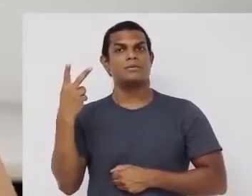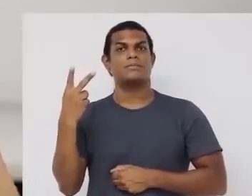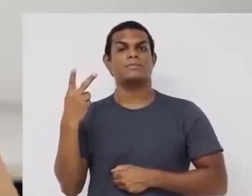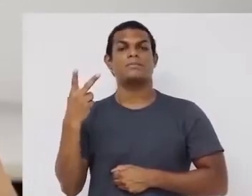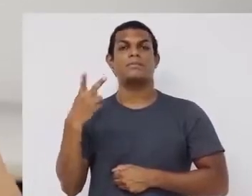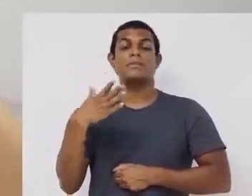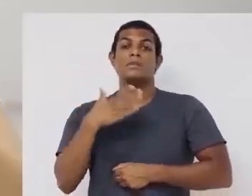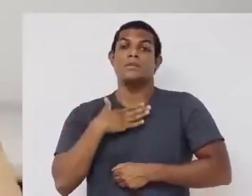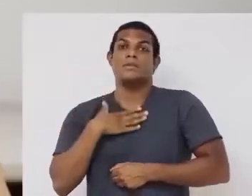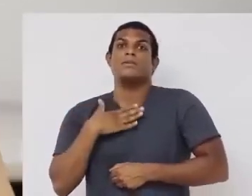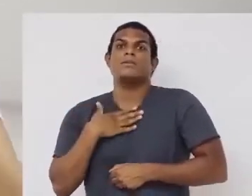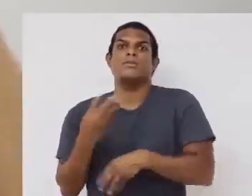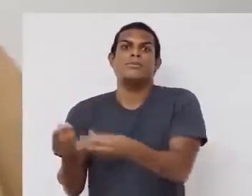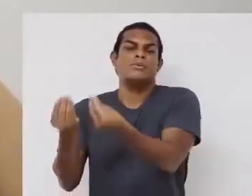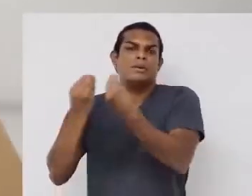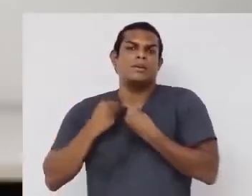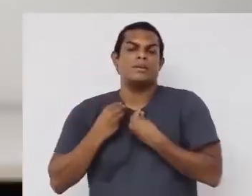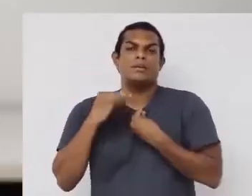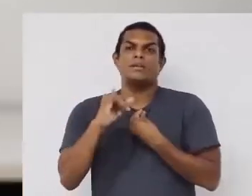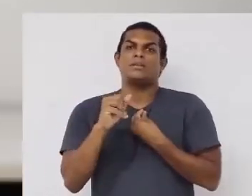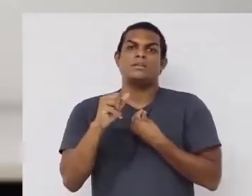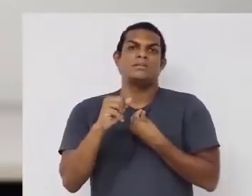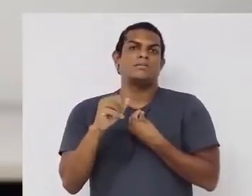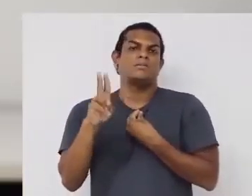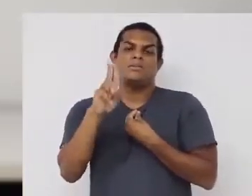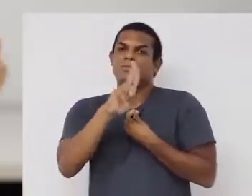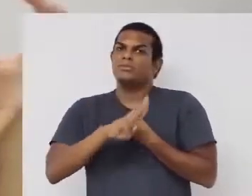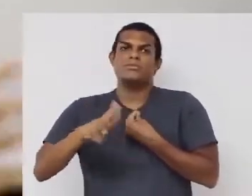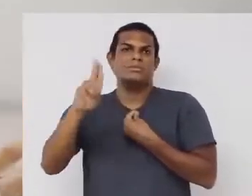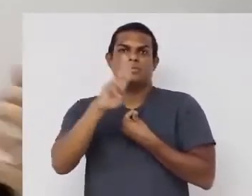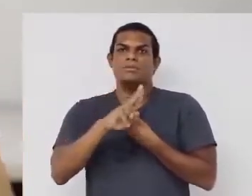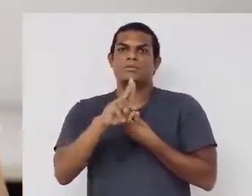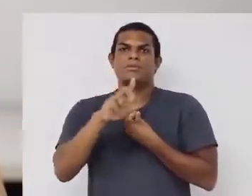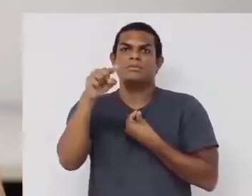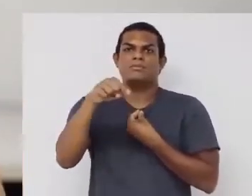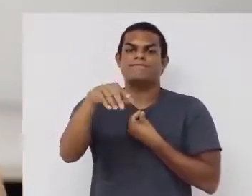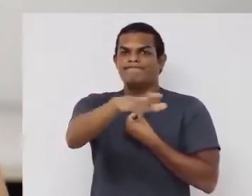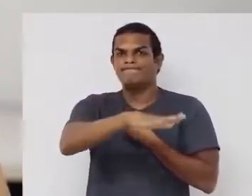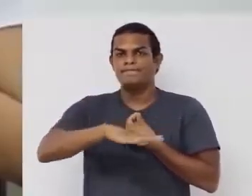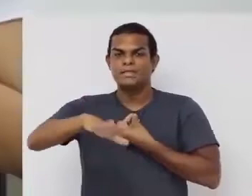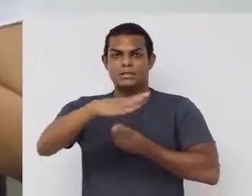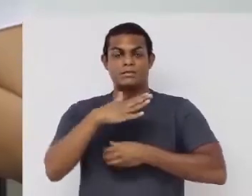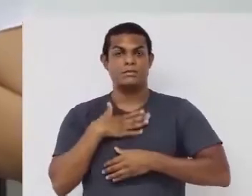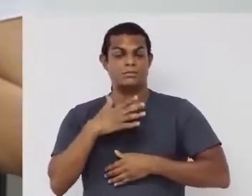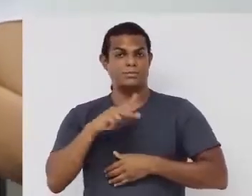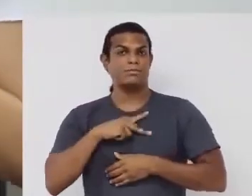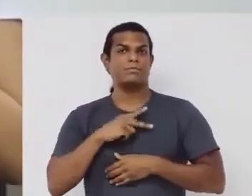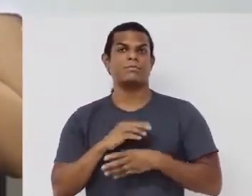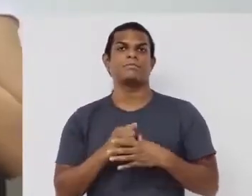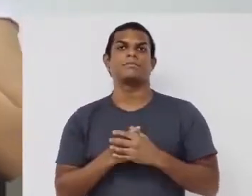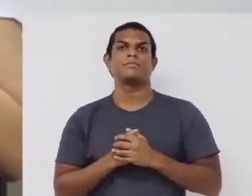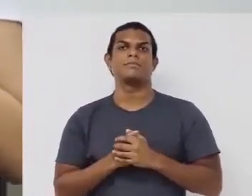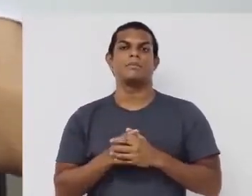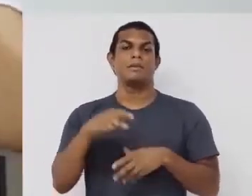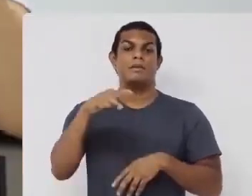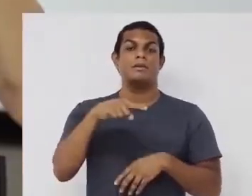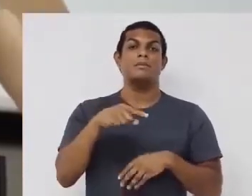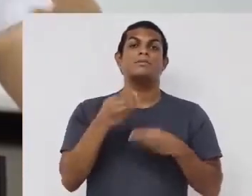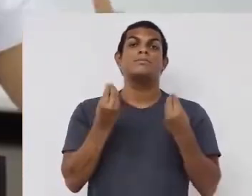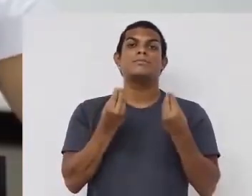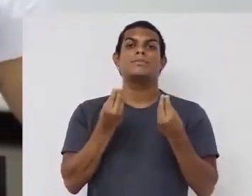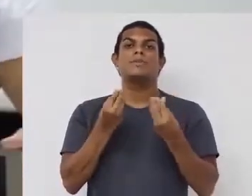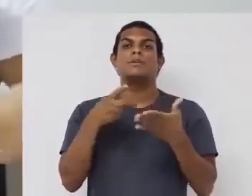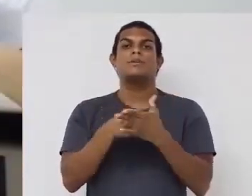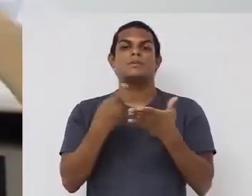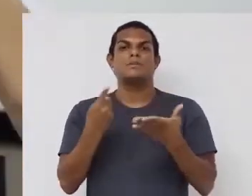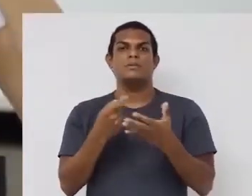eu ganharia se eu não estivesse usando aquele espaço para mim mesma. Então, nesse caso, o que acontece?